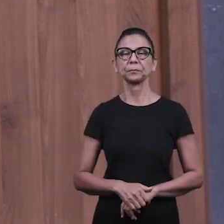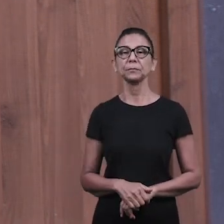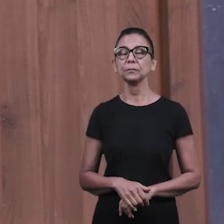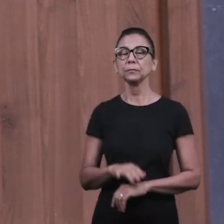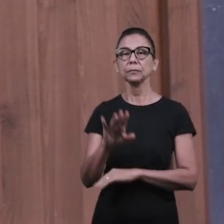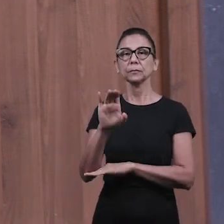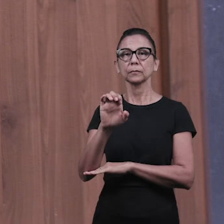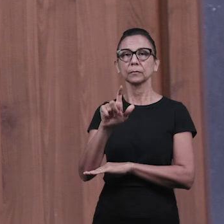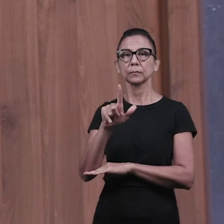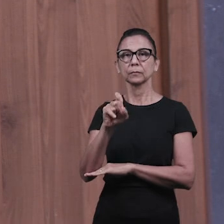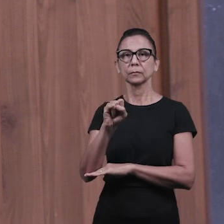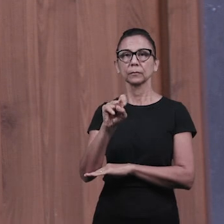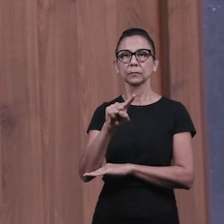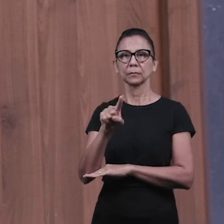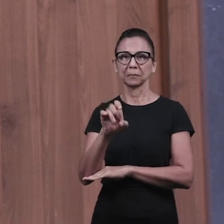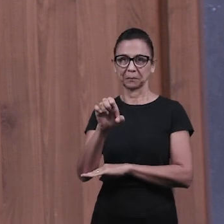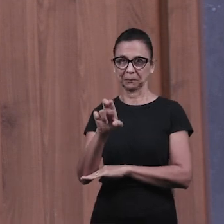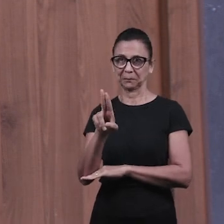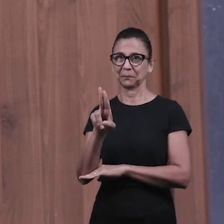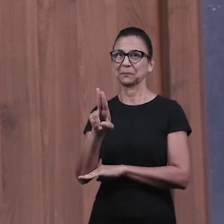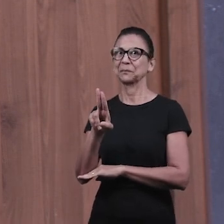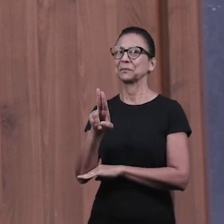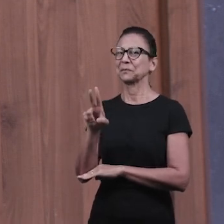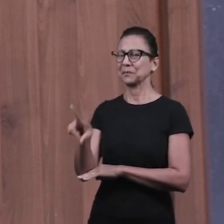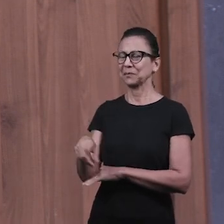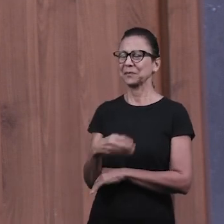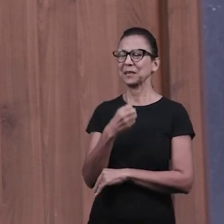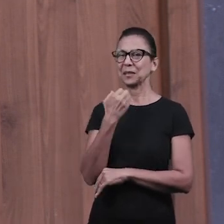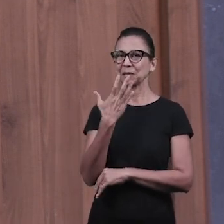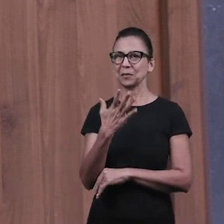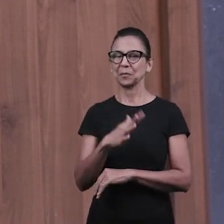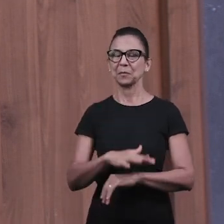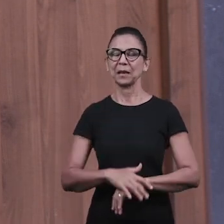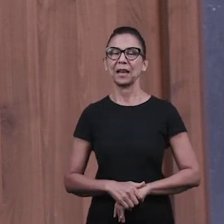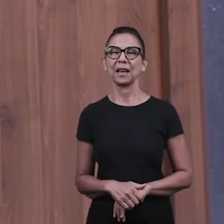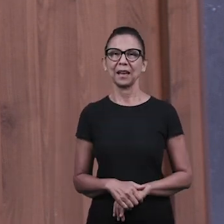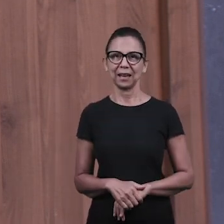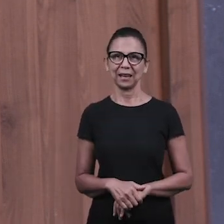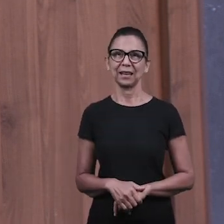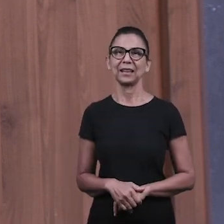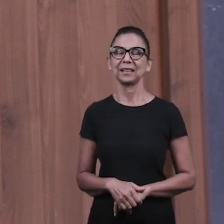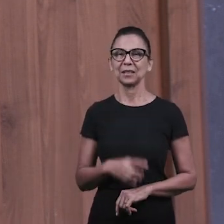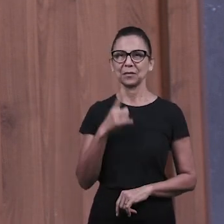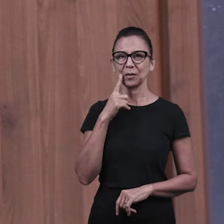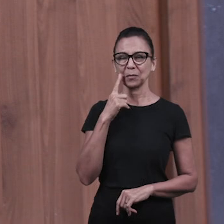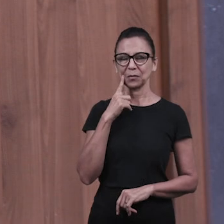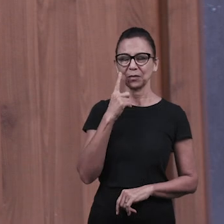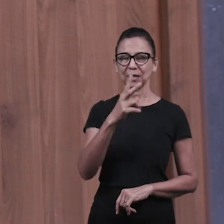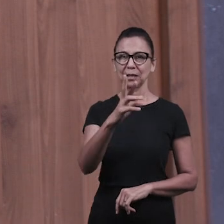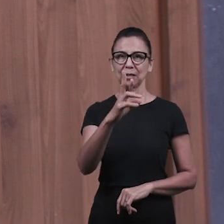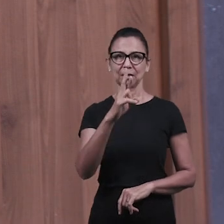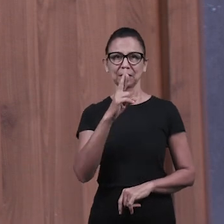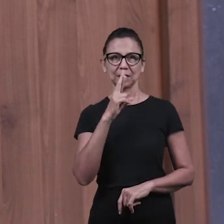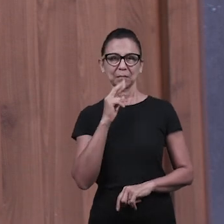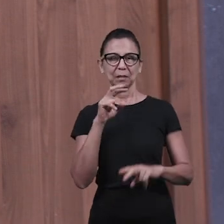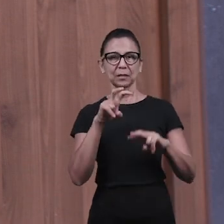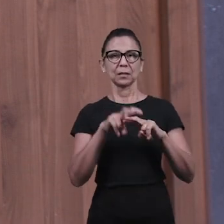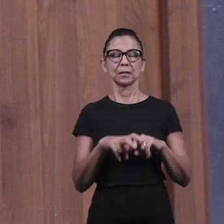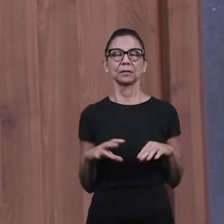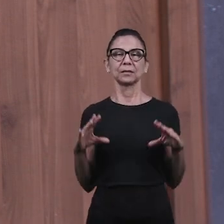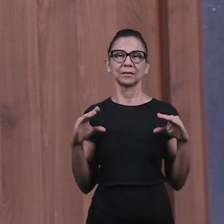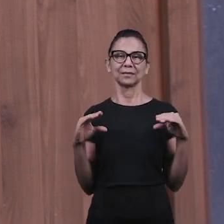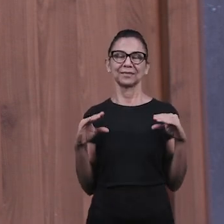irmão Eliseu. O Eliseu, ele vai estar muito bem sentado, muito bem colocado ali para dar a nossa resposta, muito